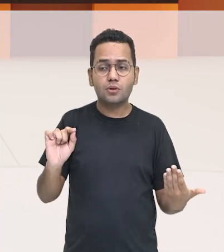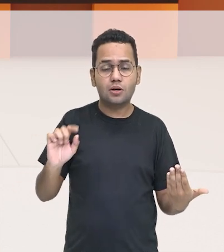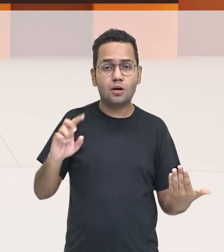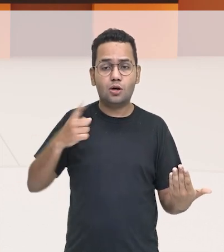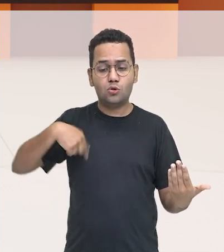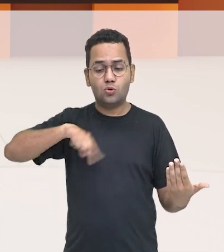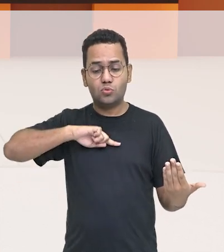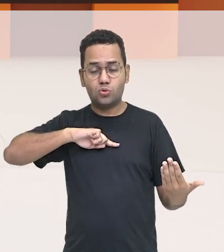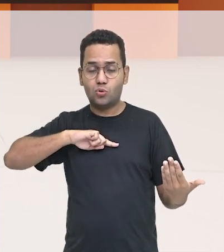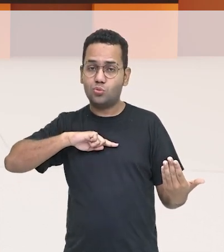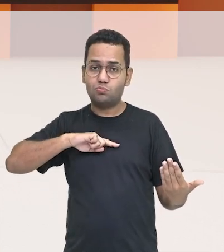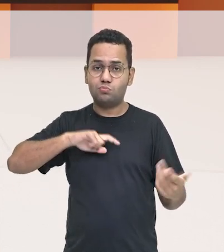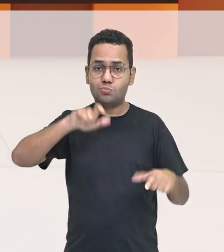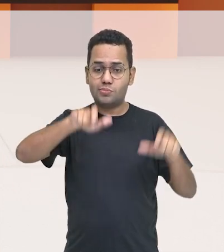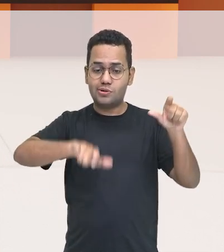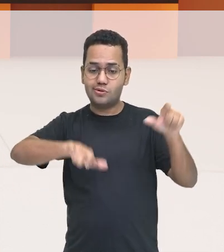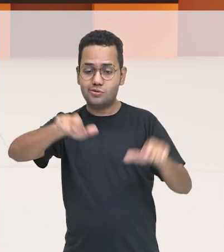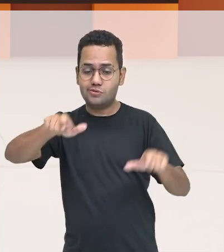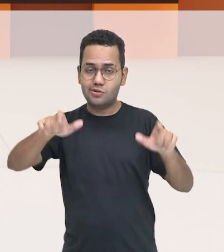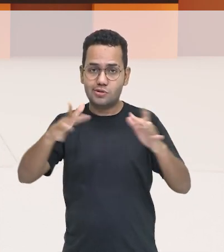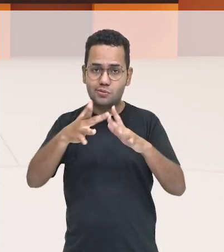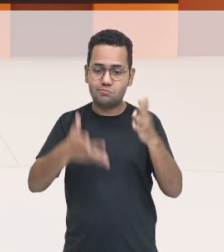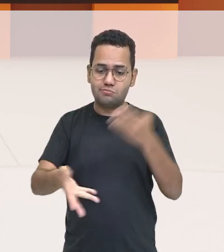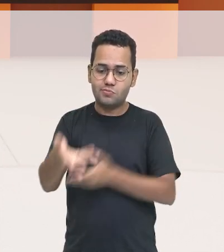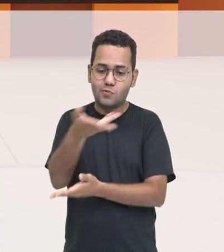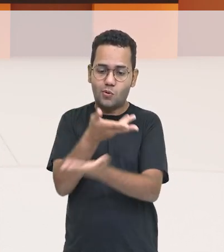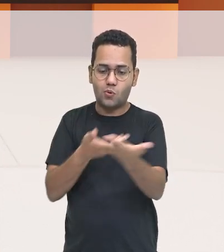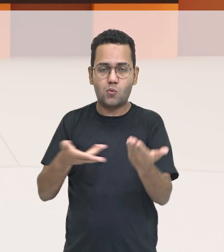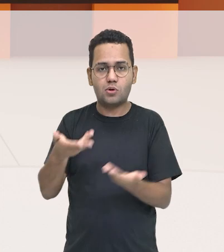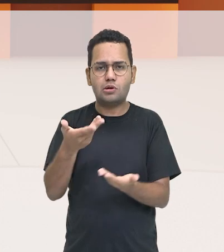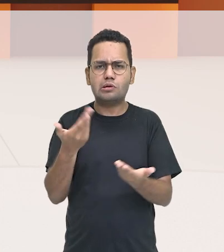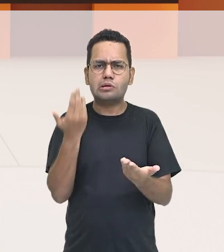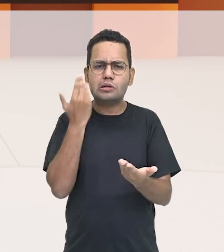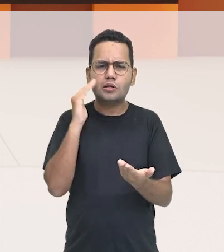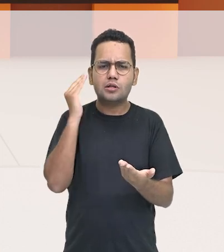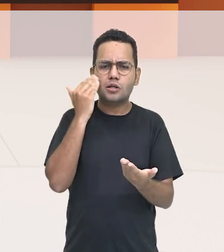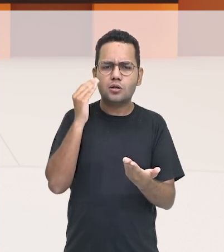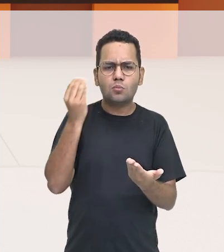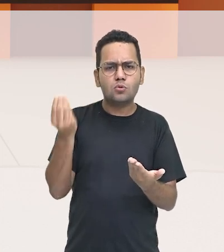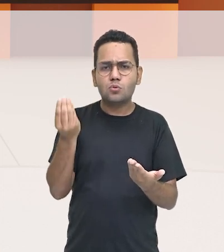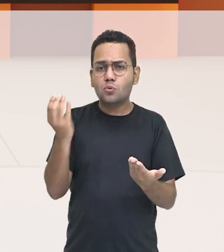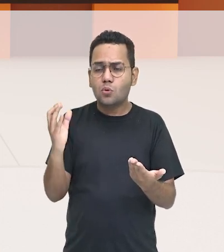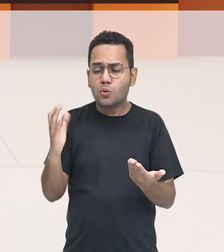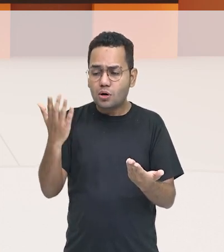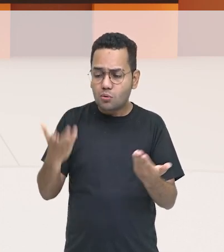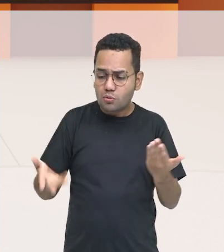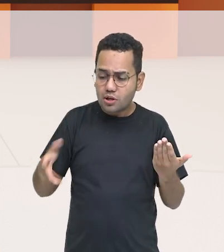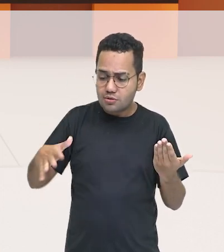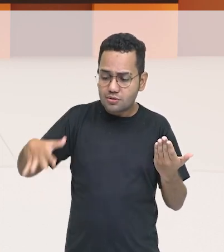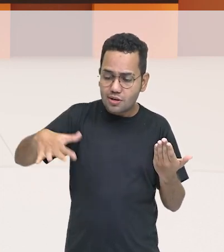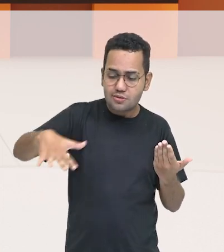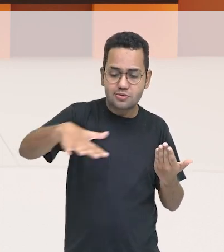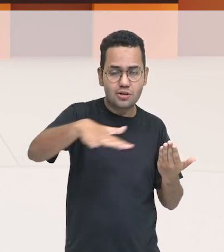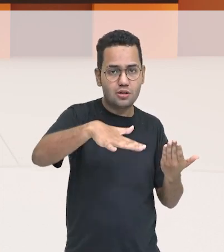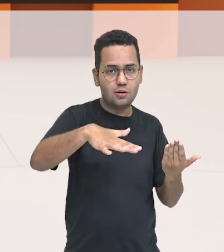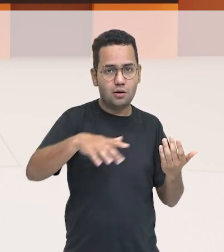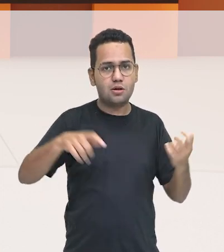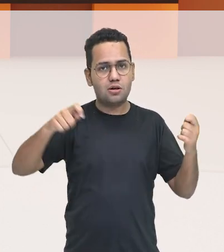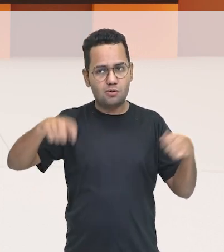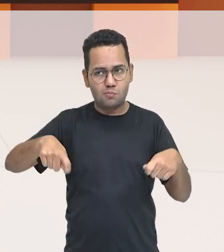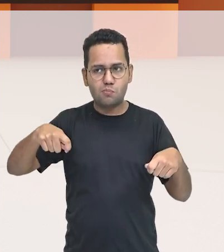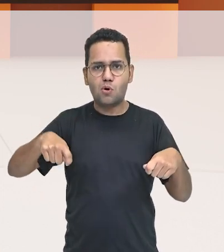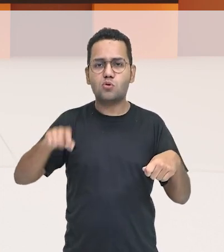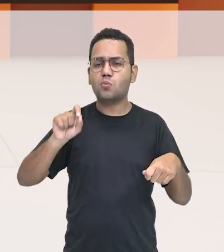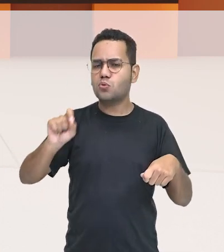pessoas, cidadãos participantes, compreendermos tudo que nos envolve, para podermos